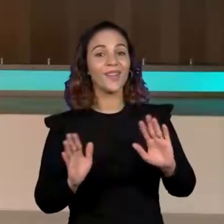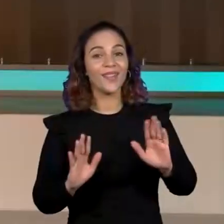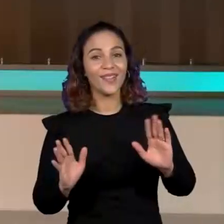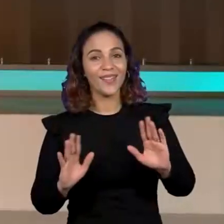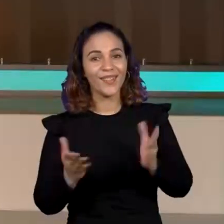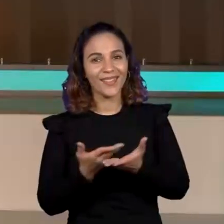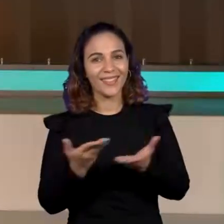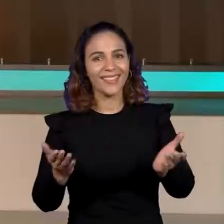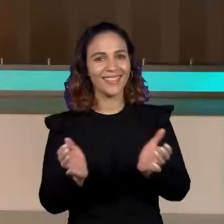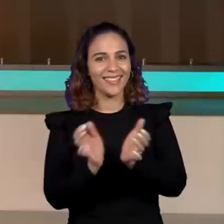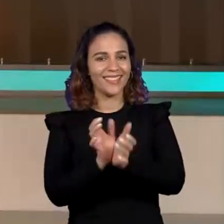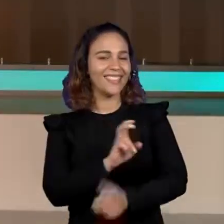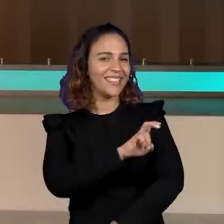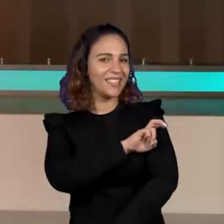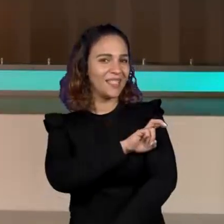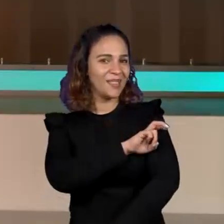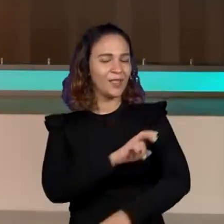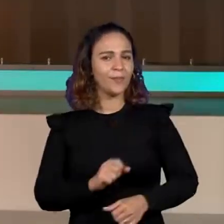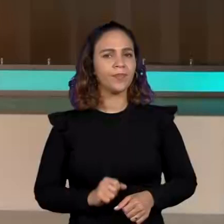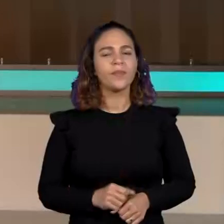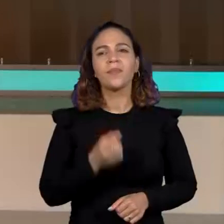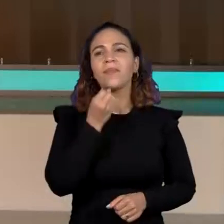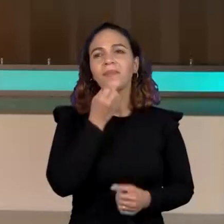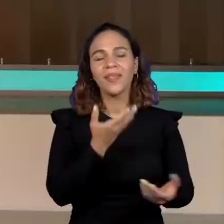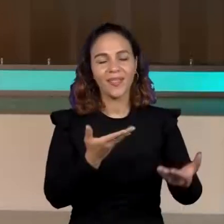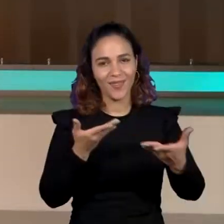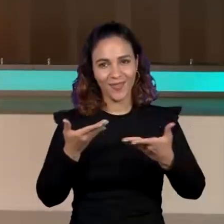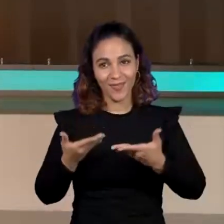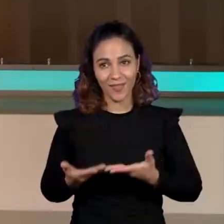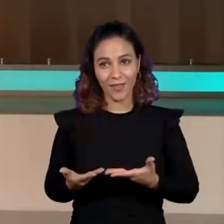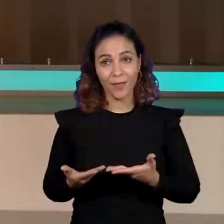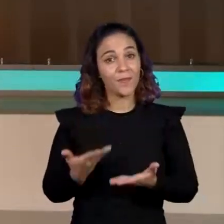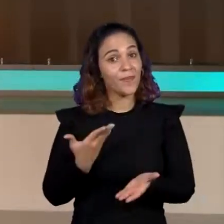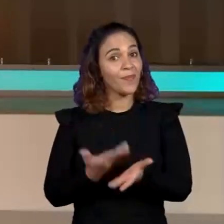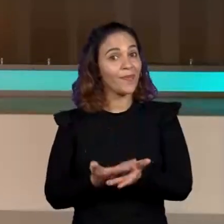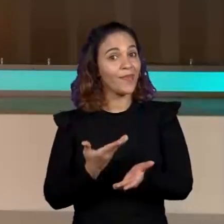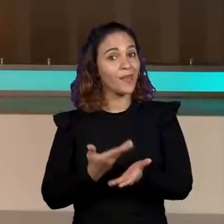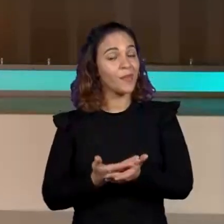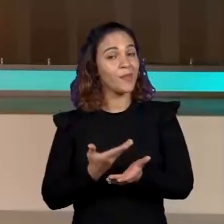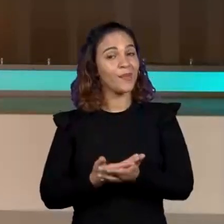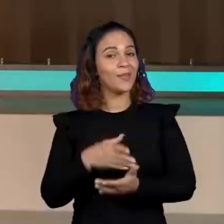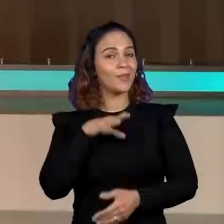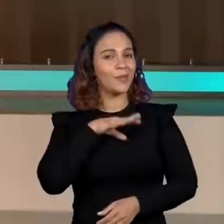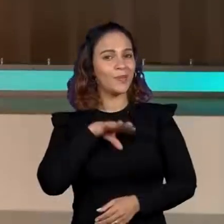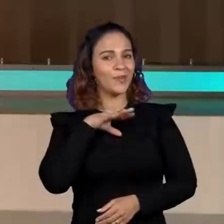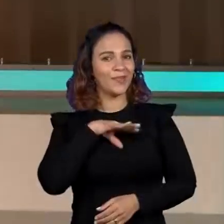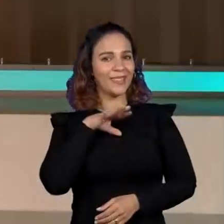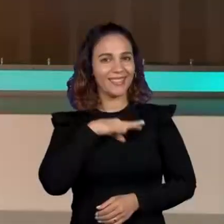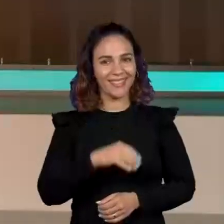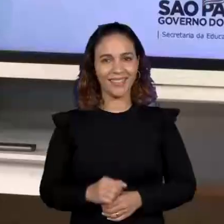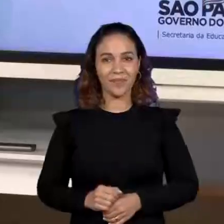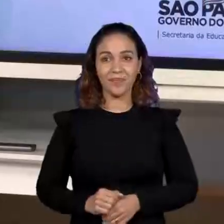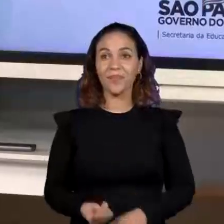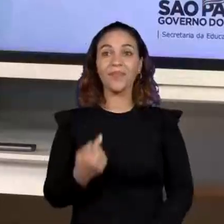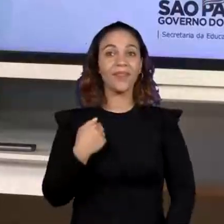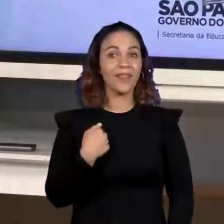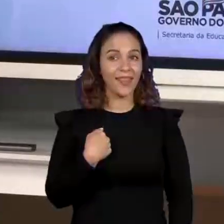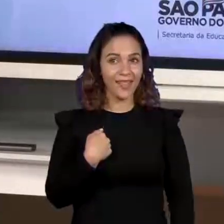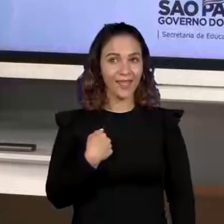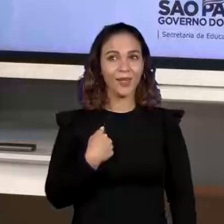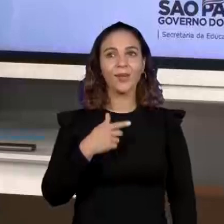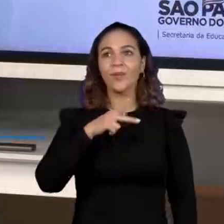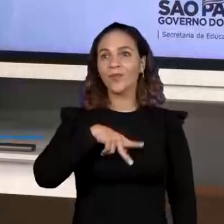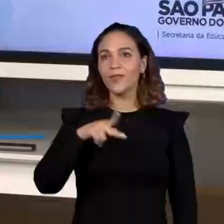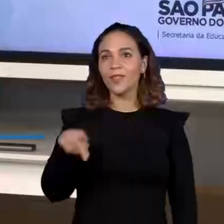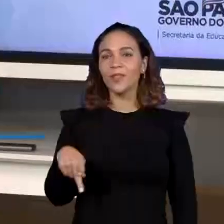Olá, galerinha do quinto ano! Sejam bem-vindos a mais uma aula de língua portuguesa. Eu sou a